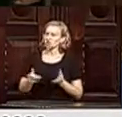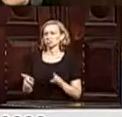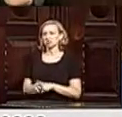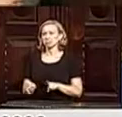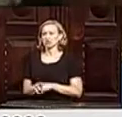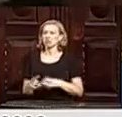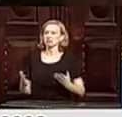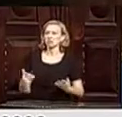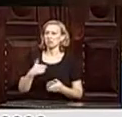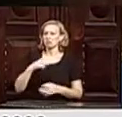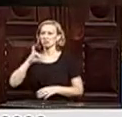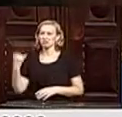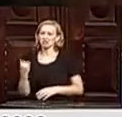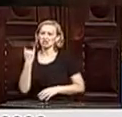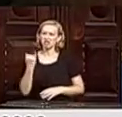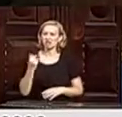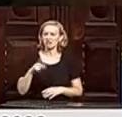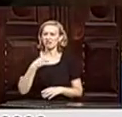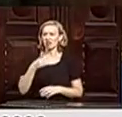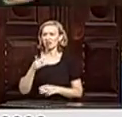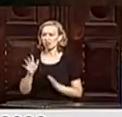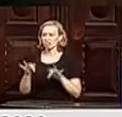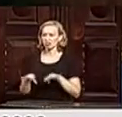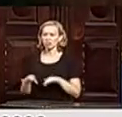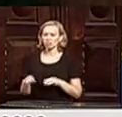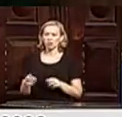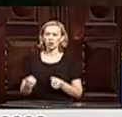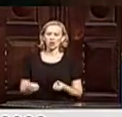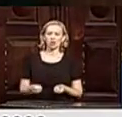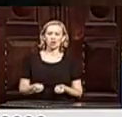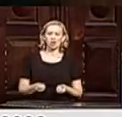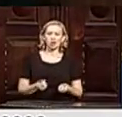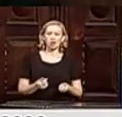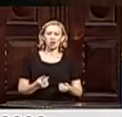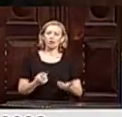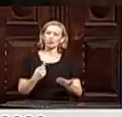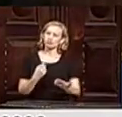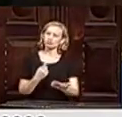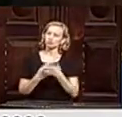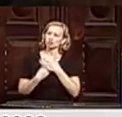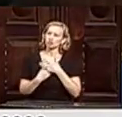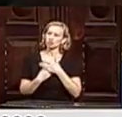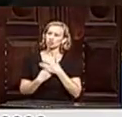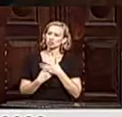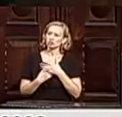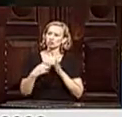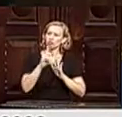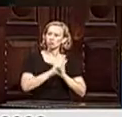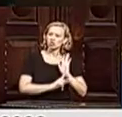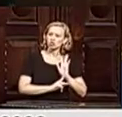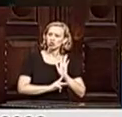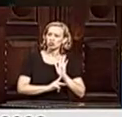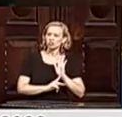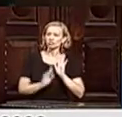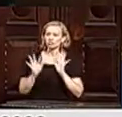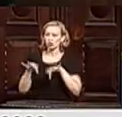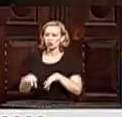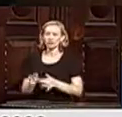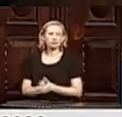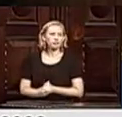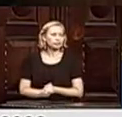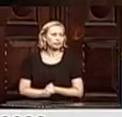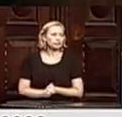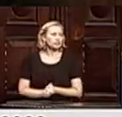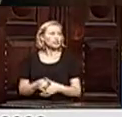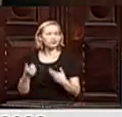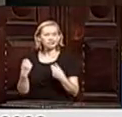então, a oportunidade do expediente final para defender o projeto que eu não tive a oportunidade de defender, que é a do diploma para refugiados. É